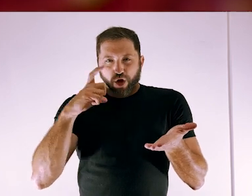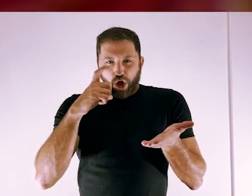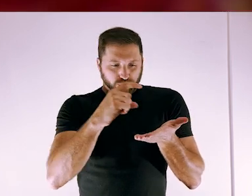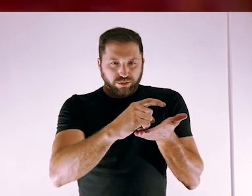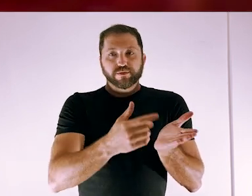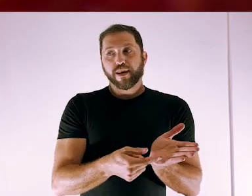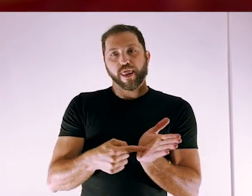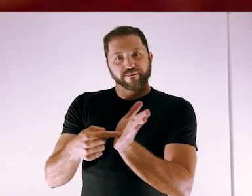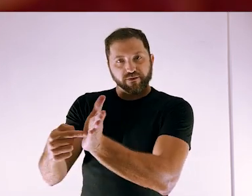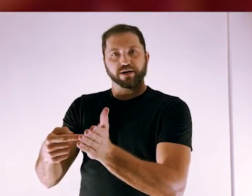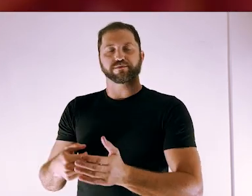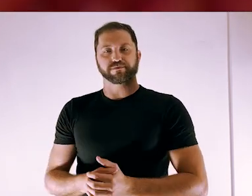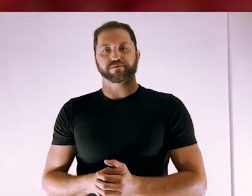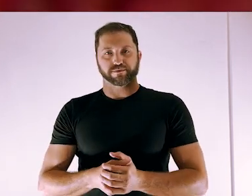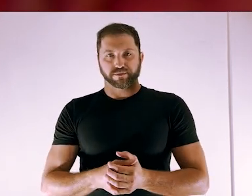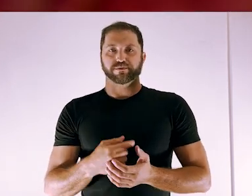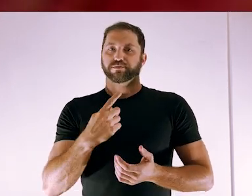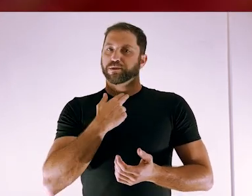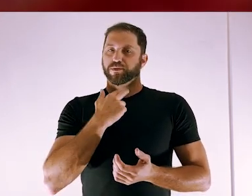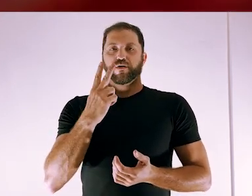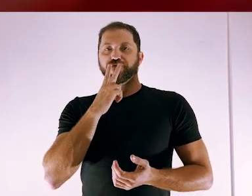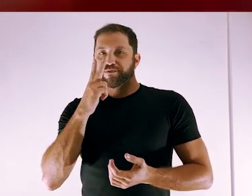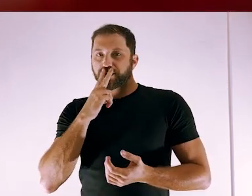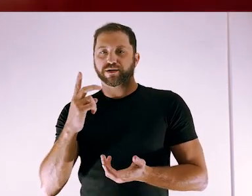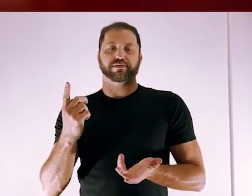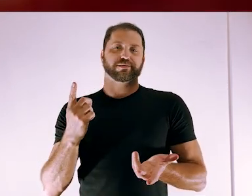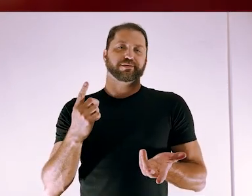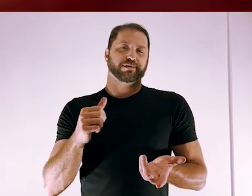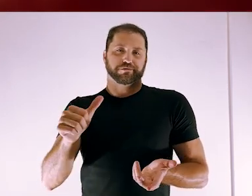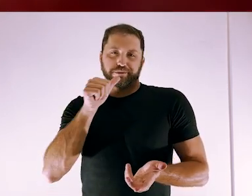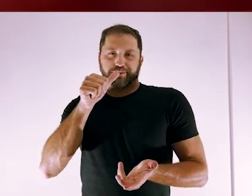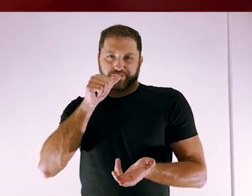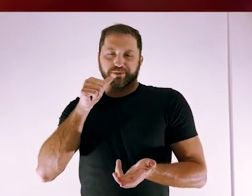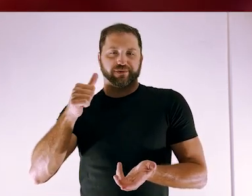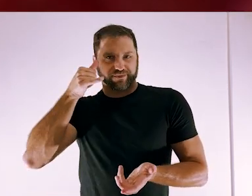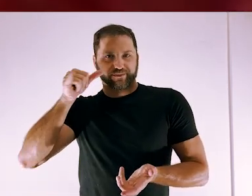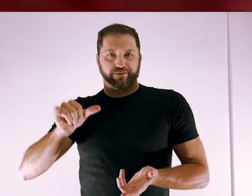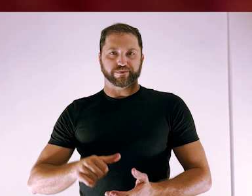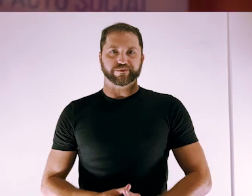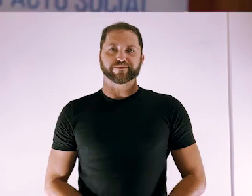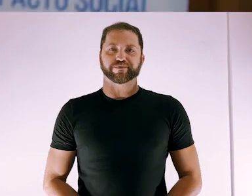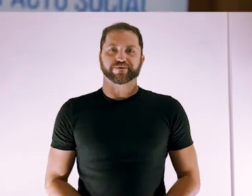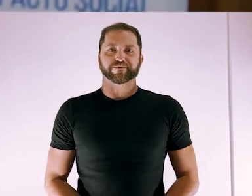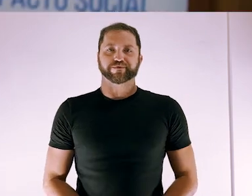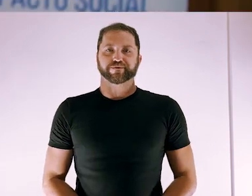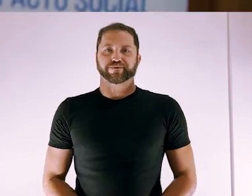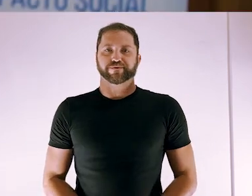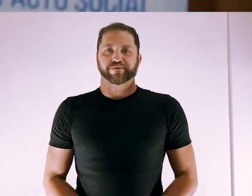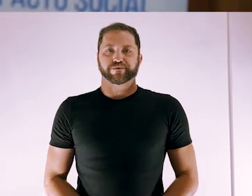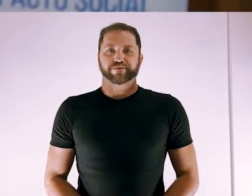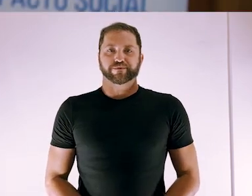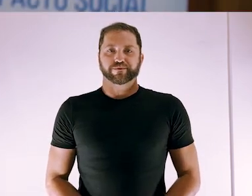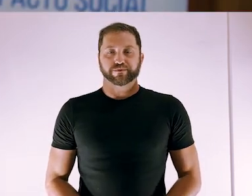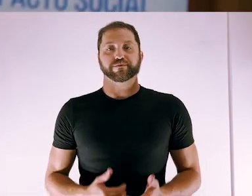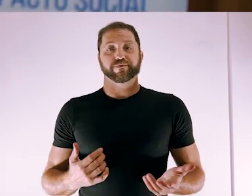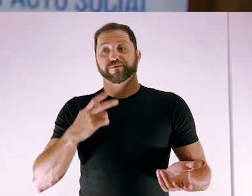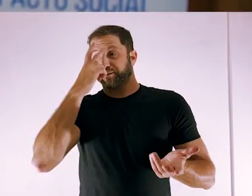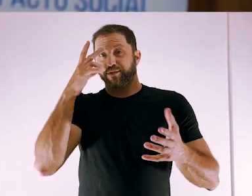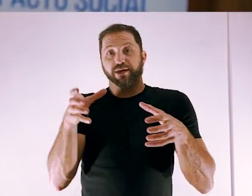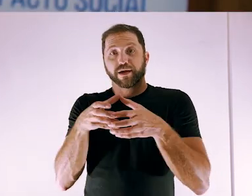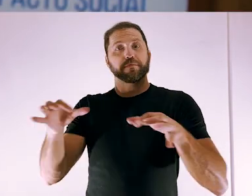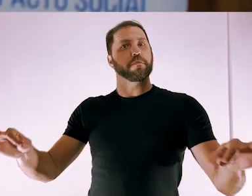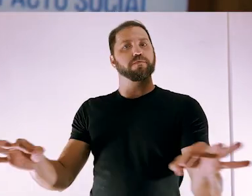documento de identificação com foto, não fumar e não ingerir bebidas alcoólicas. Hoje todas as equipes já